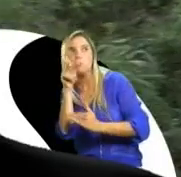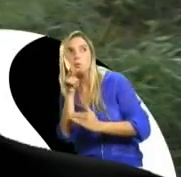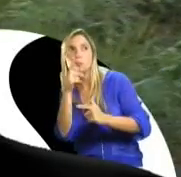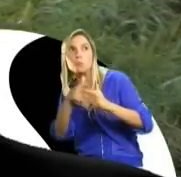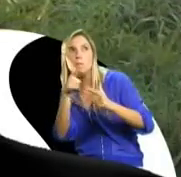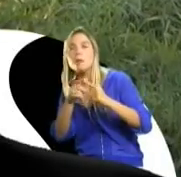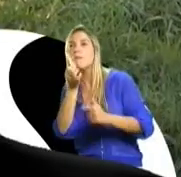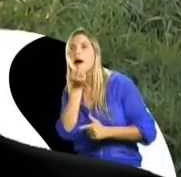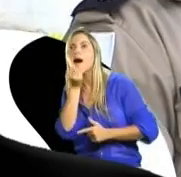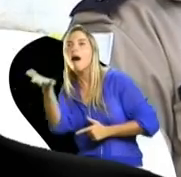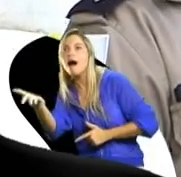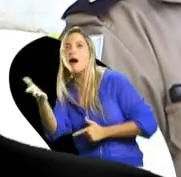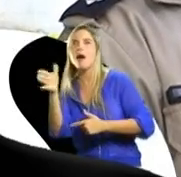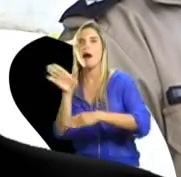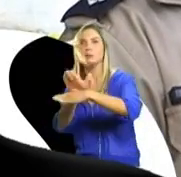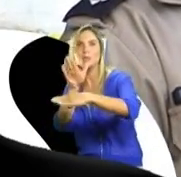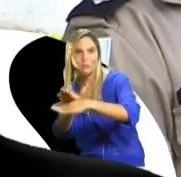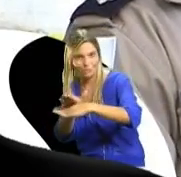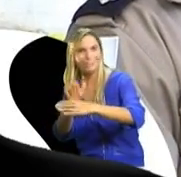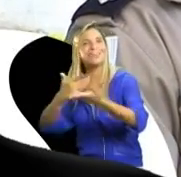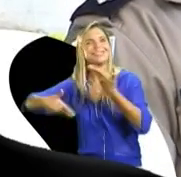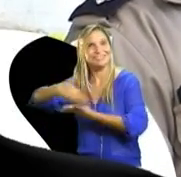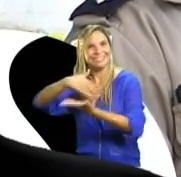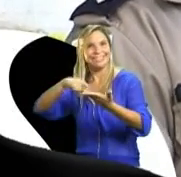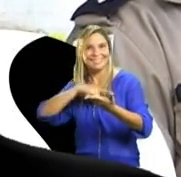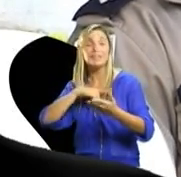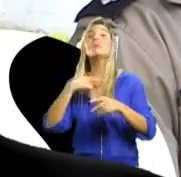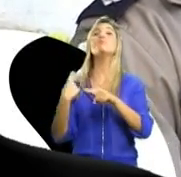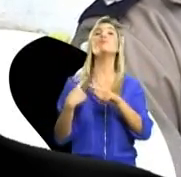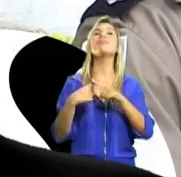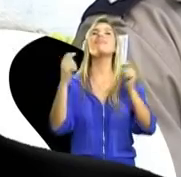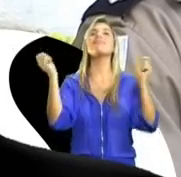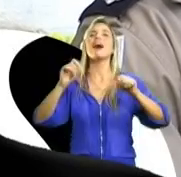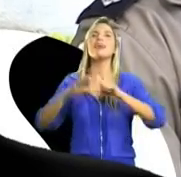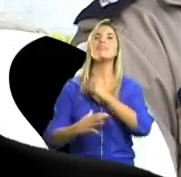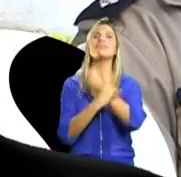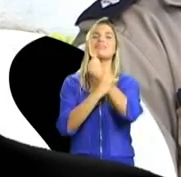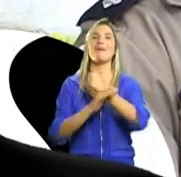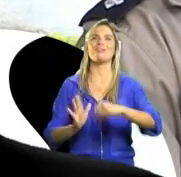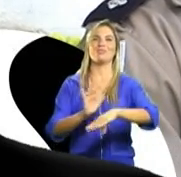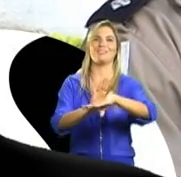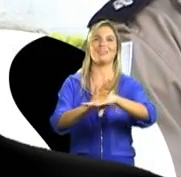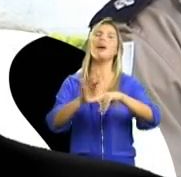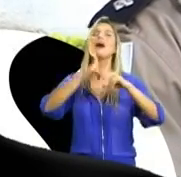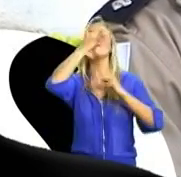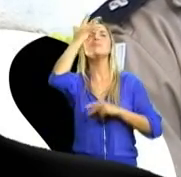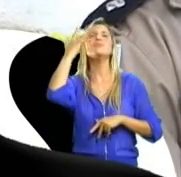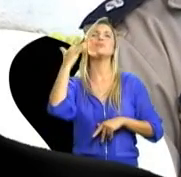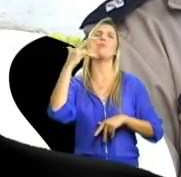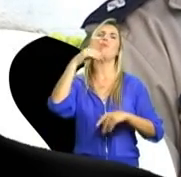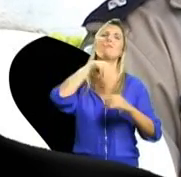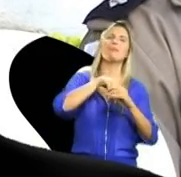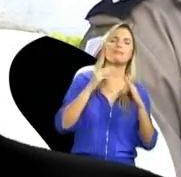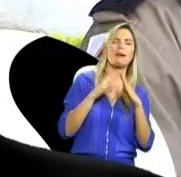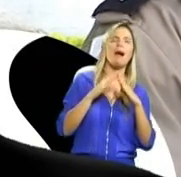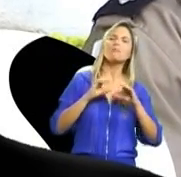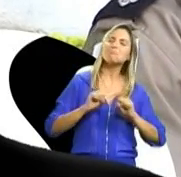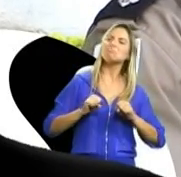ainda mais. Os resultados são segurança subjetiva, as pessoas se sentem mais seguras, né, no local onde